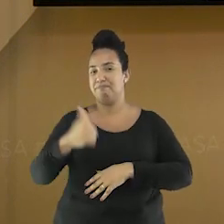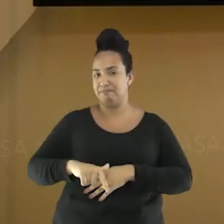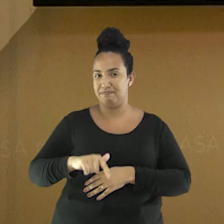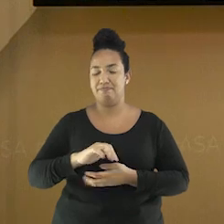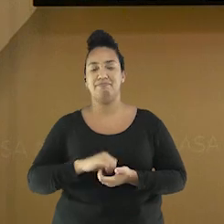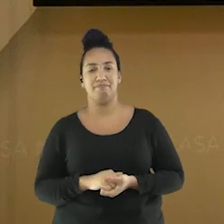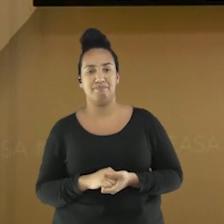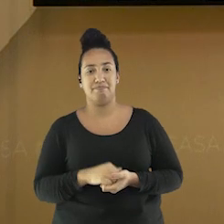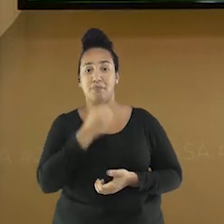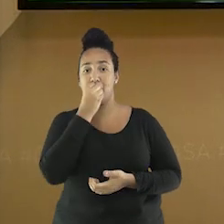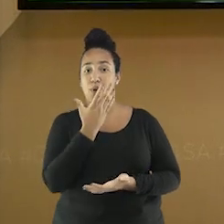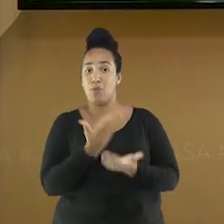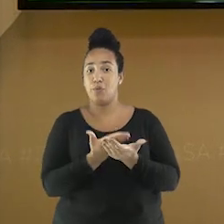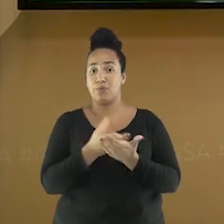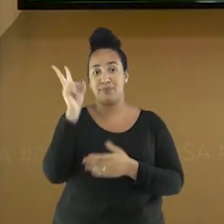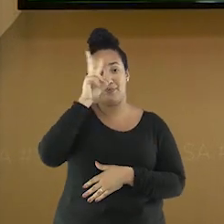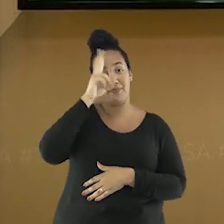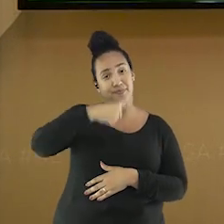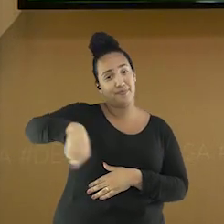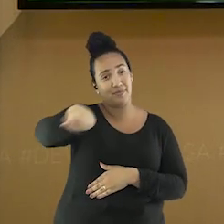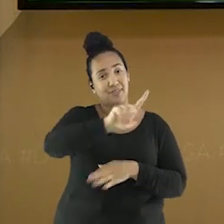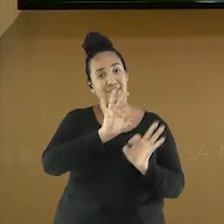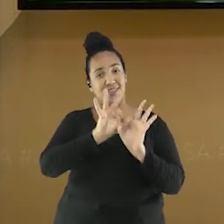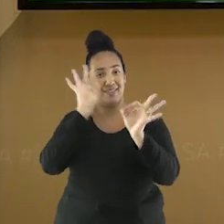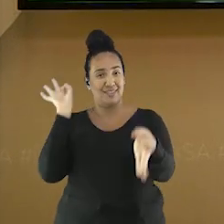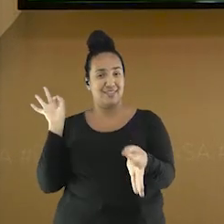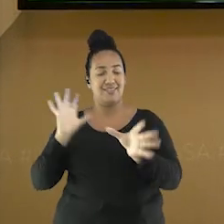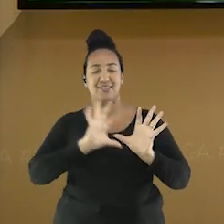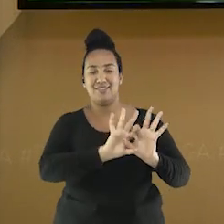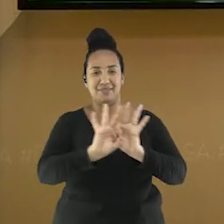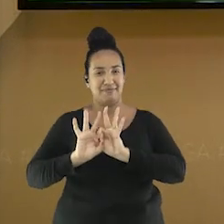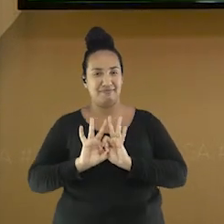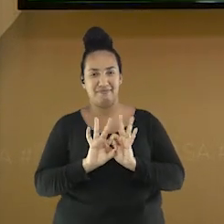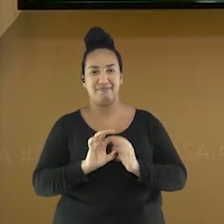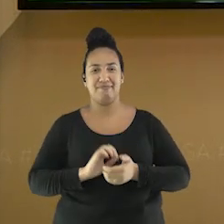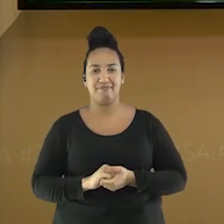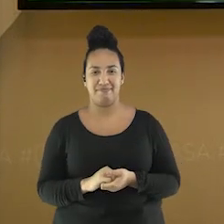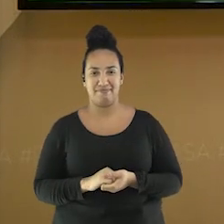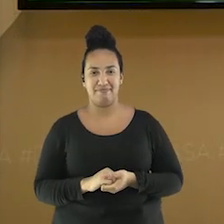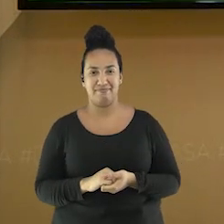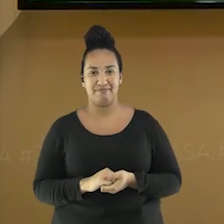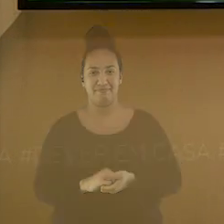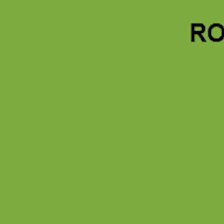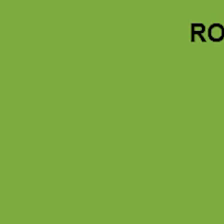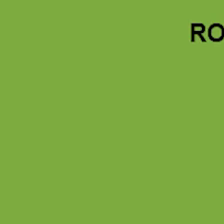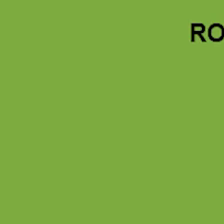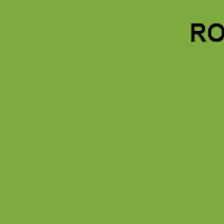exibidas aqui no canal. Bons estudos e não se esqueçam, mesmo distantes, estamos juntos.